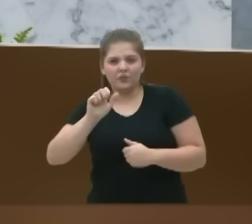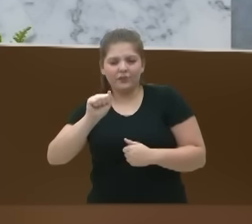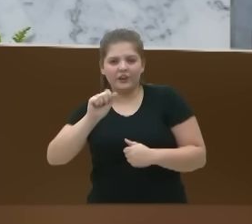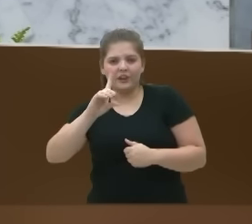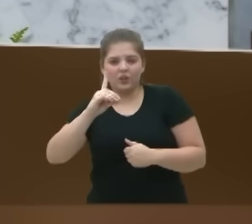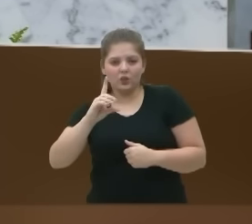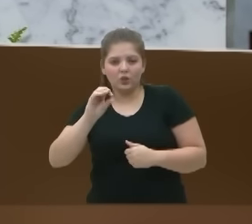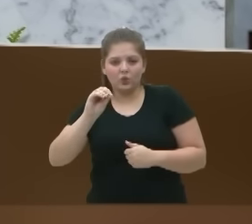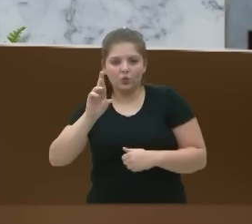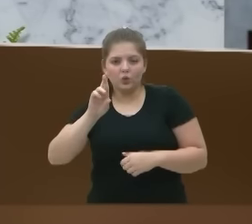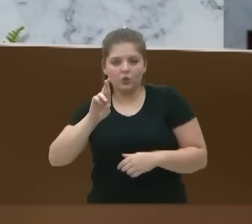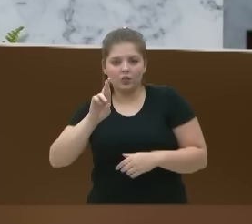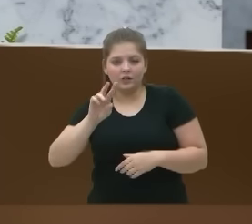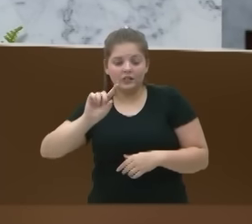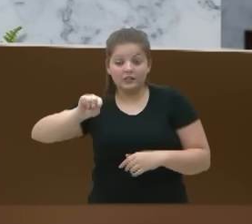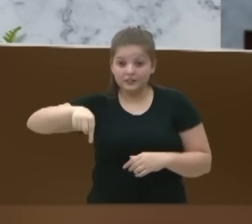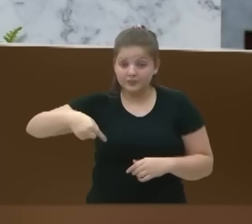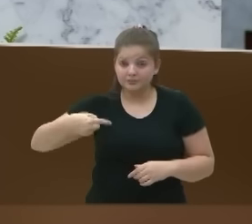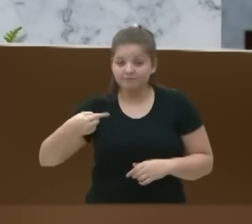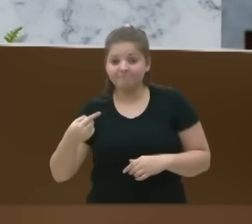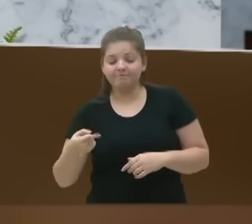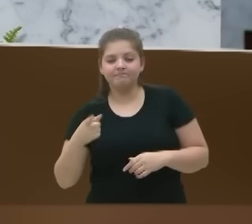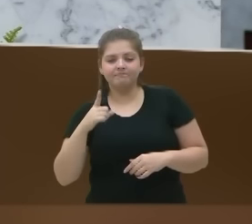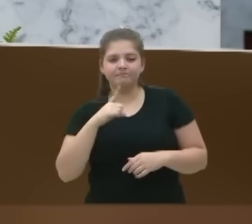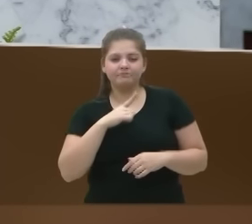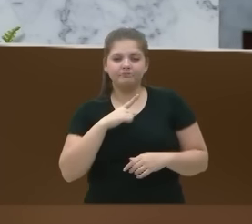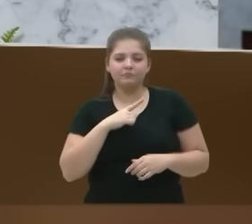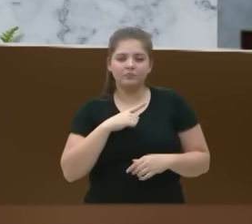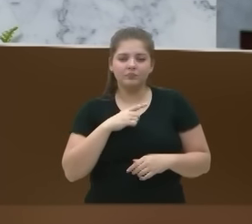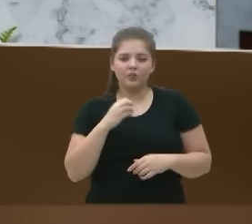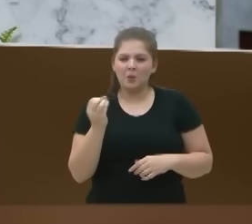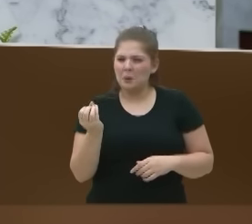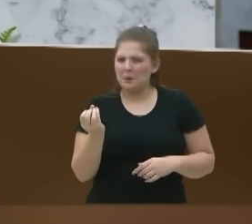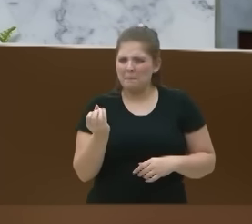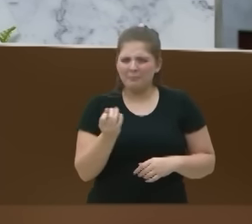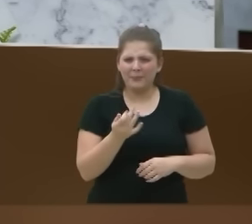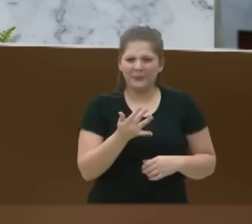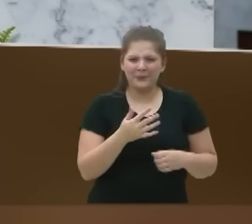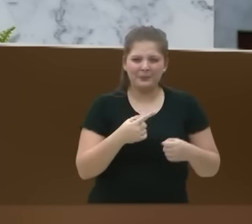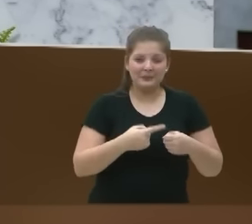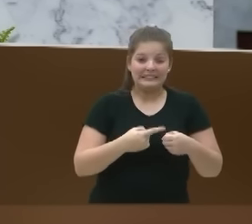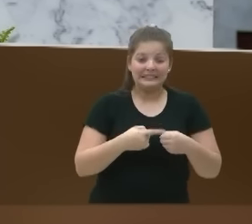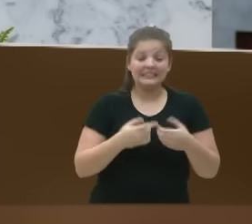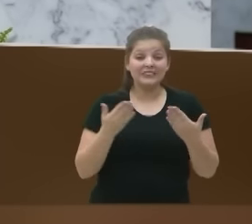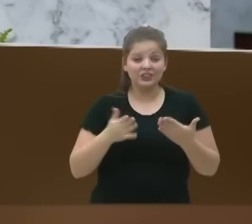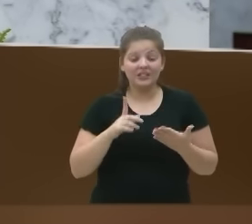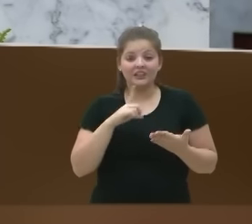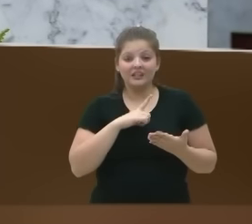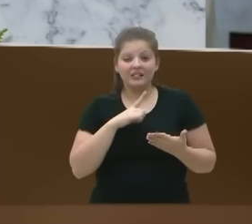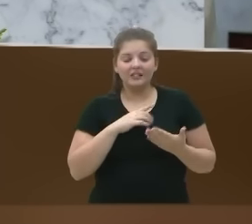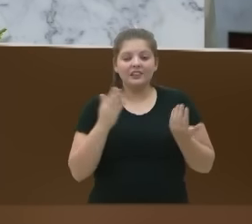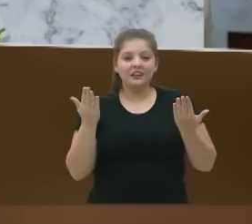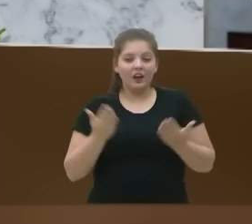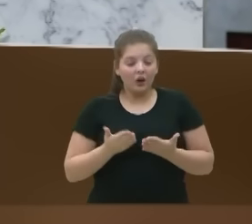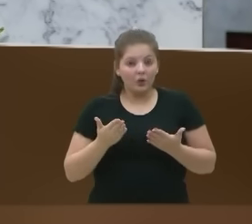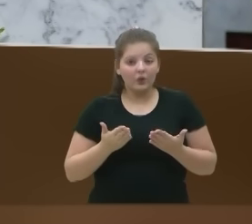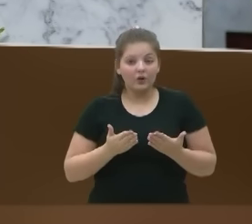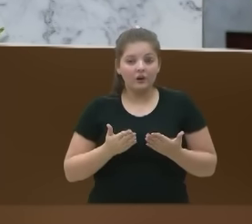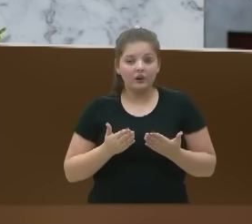começamos nova concessão em outros lugares, nós já estamos em muitas capitais, e agora